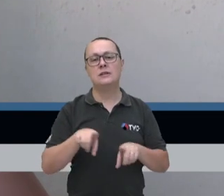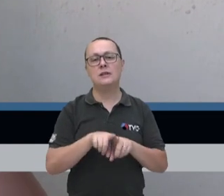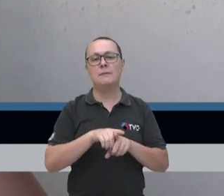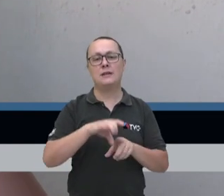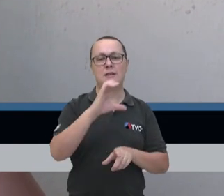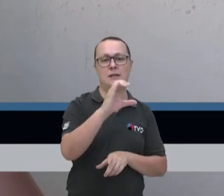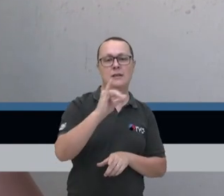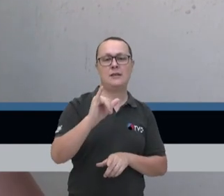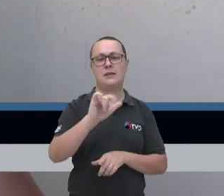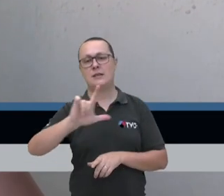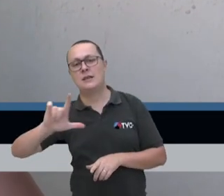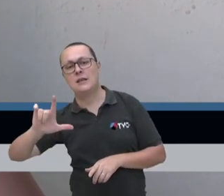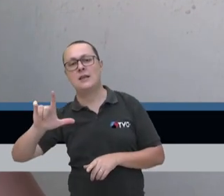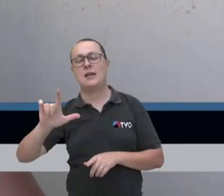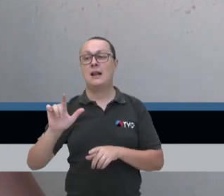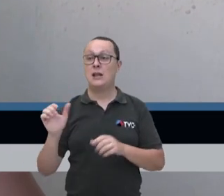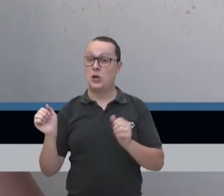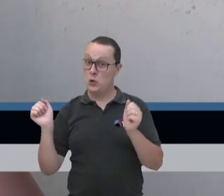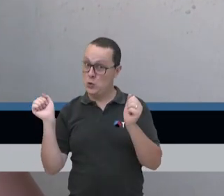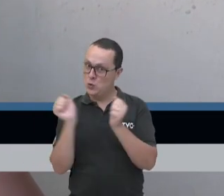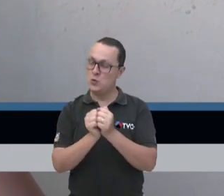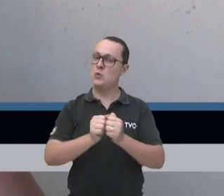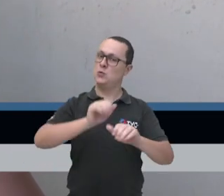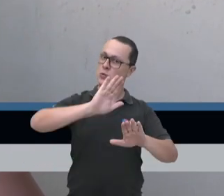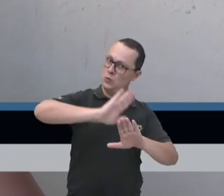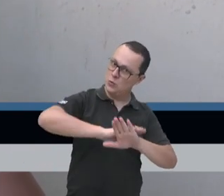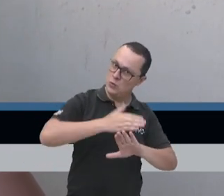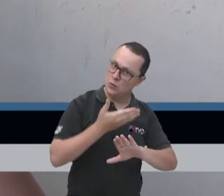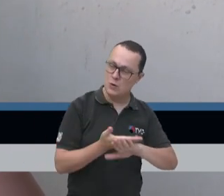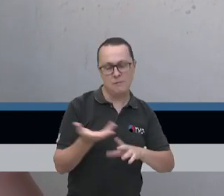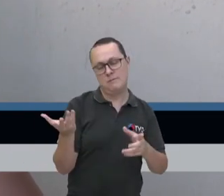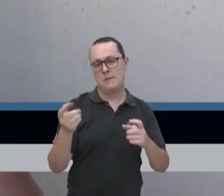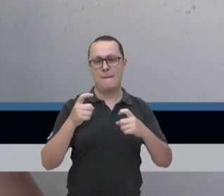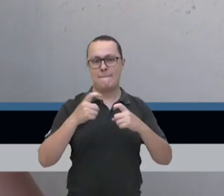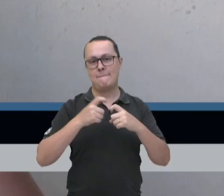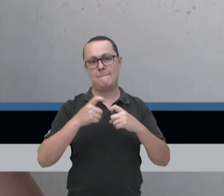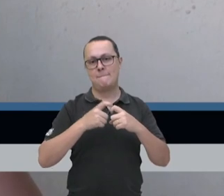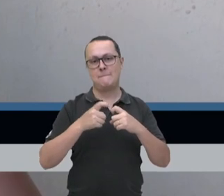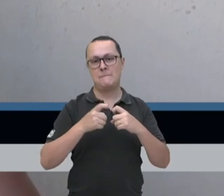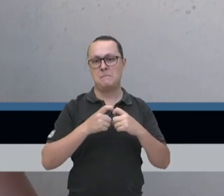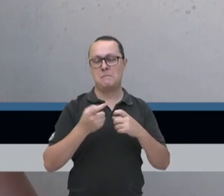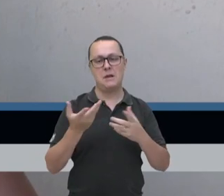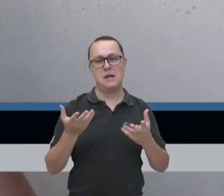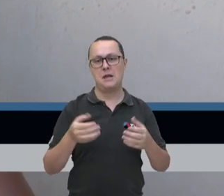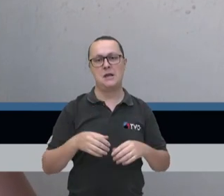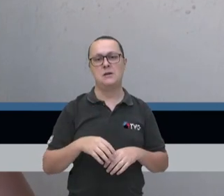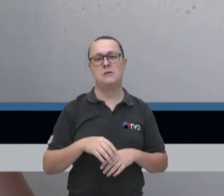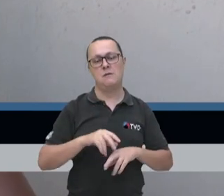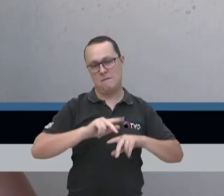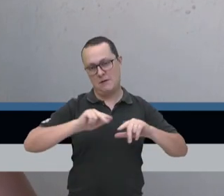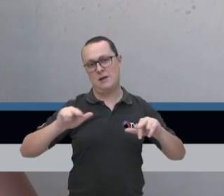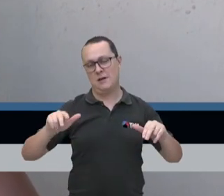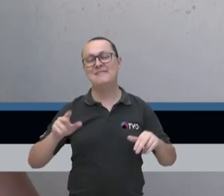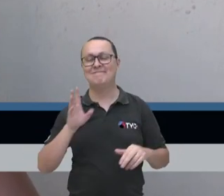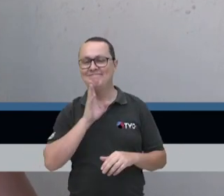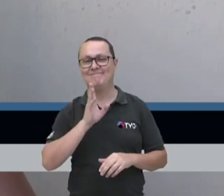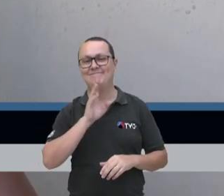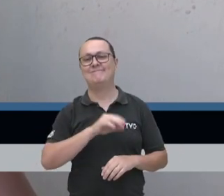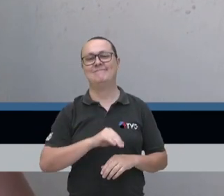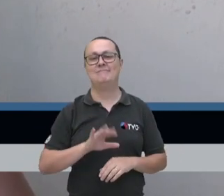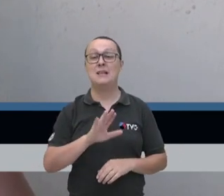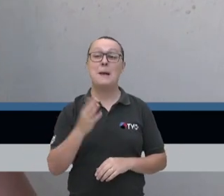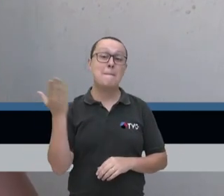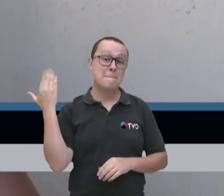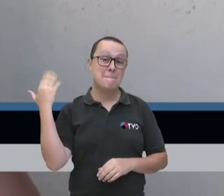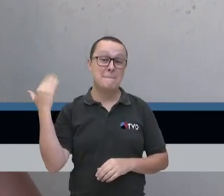da CIL, que consegue acompanhar elas, médico, alguma coisa assim. Então, é bem legal. Mas,